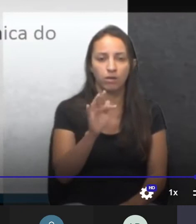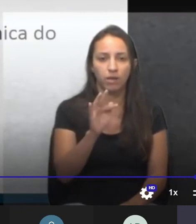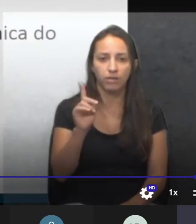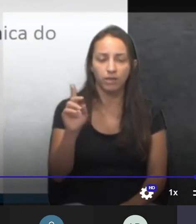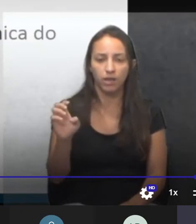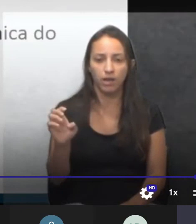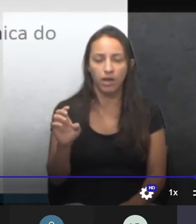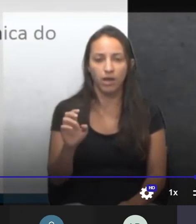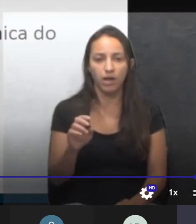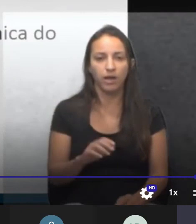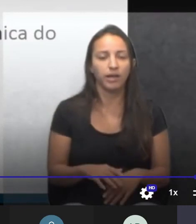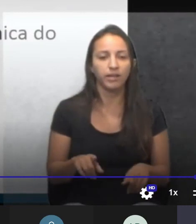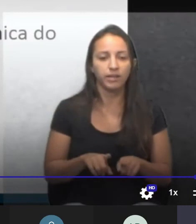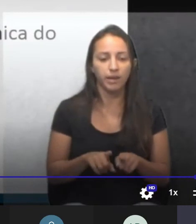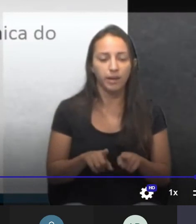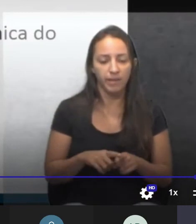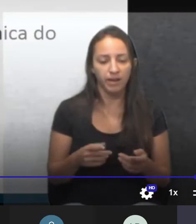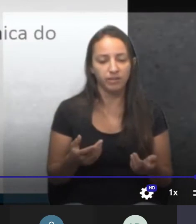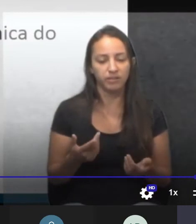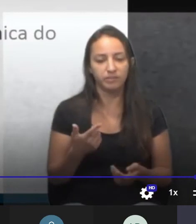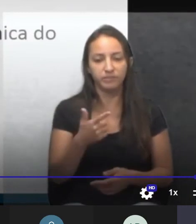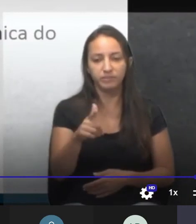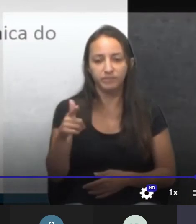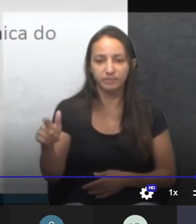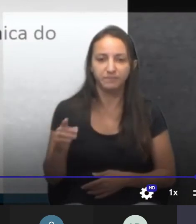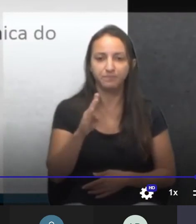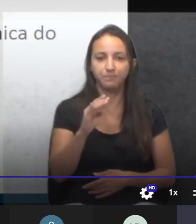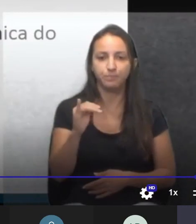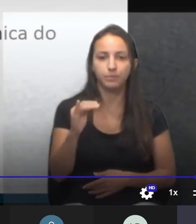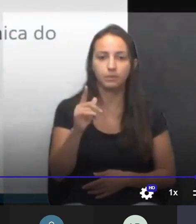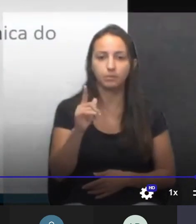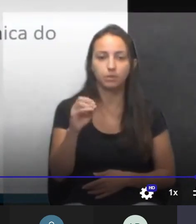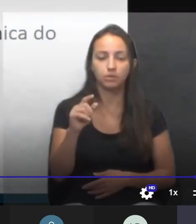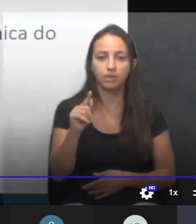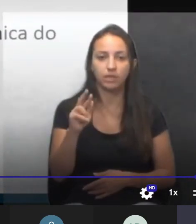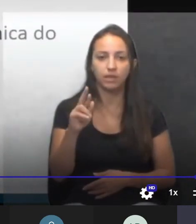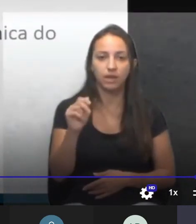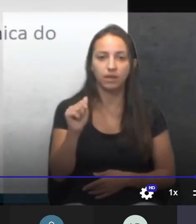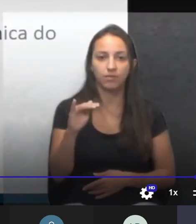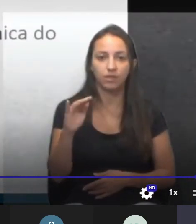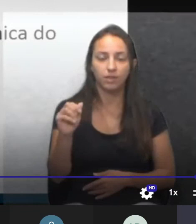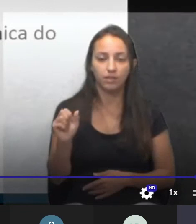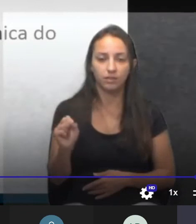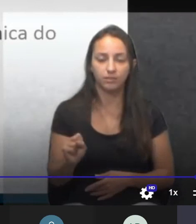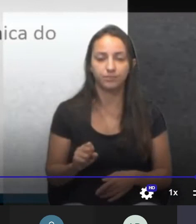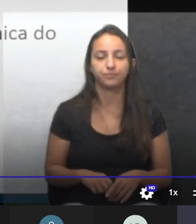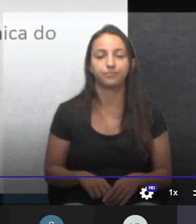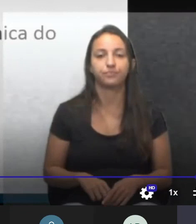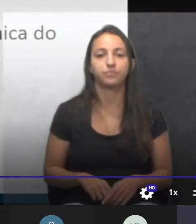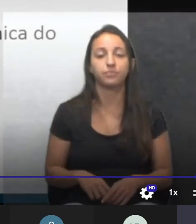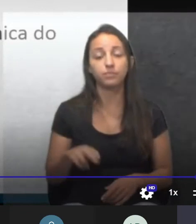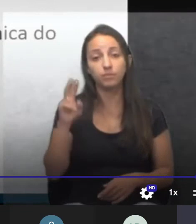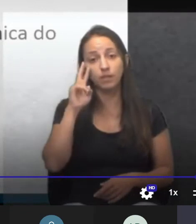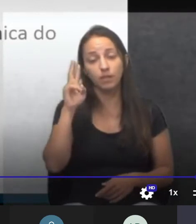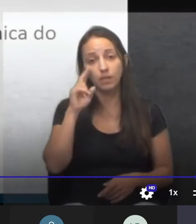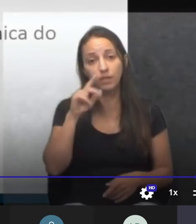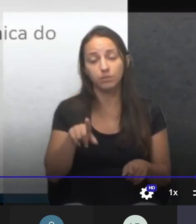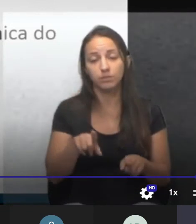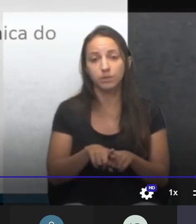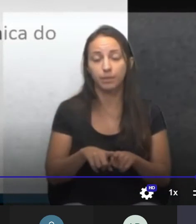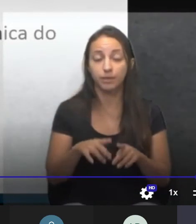FNDE e as outras fontes bibliográficas que nós sempre procuramos trazer para você aqui. Lembre-se